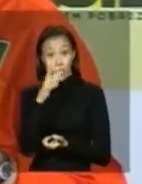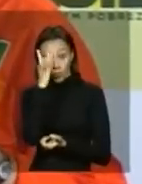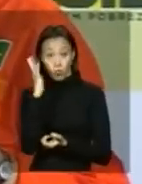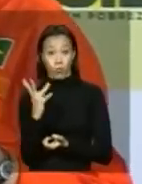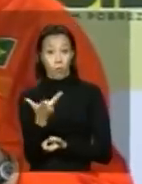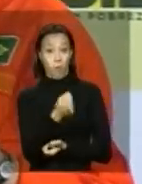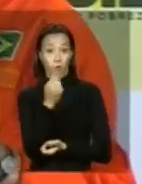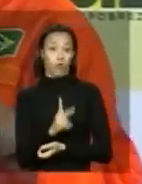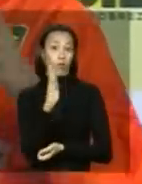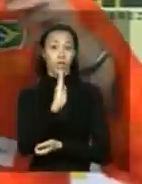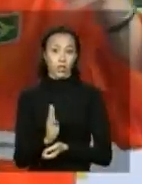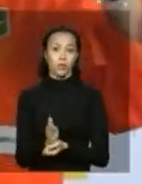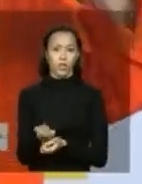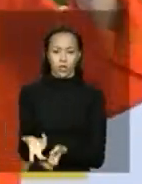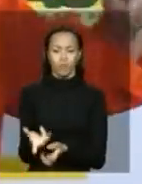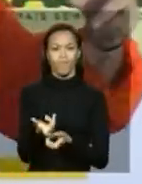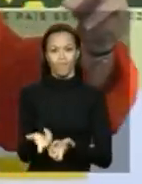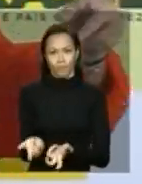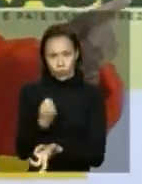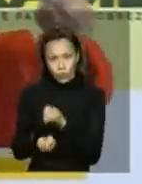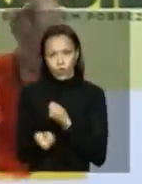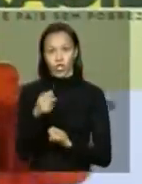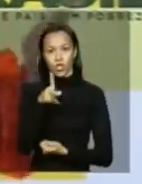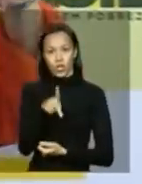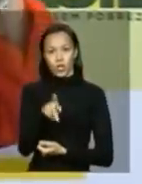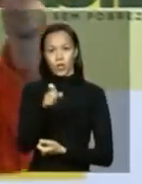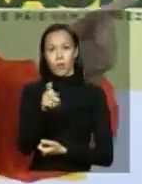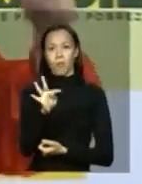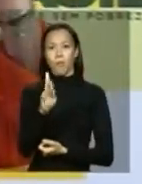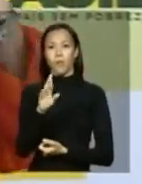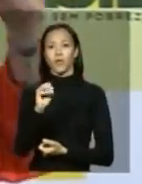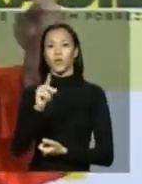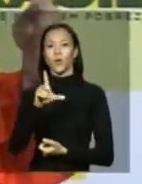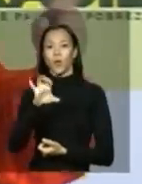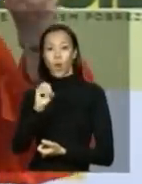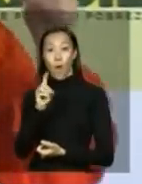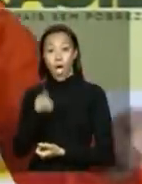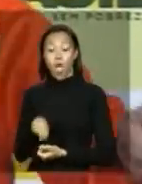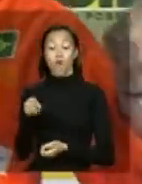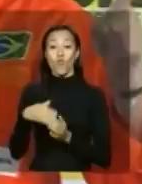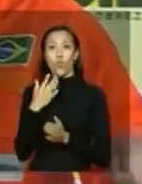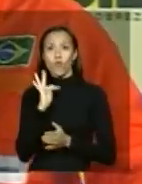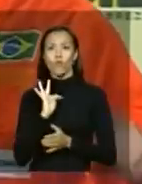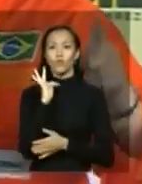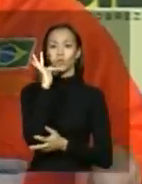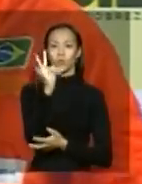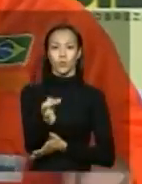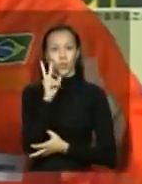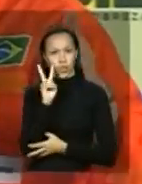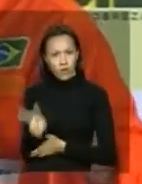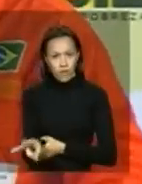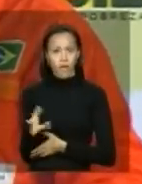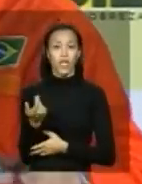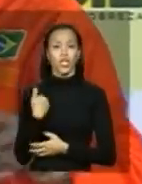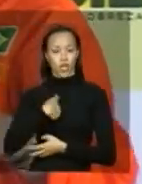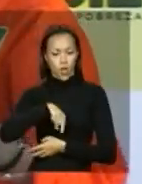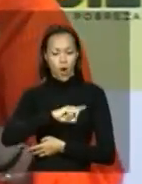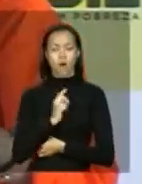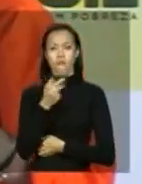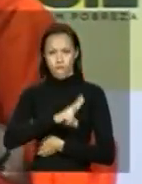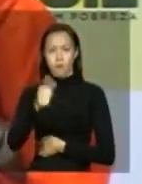o petróleo. O que está aqui é um caminho de futuro, é o fato que nós vamos